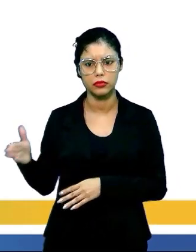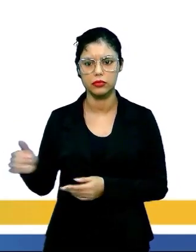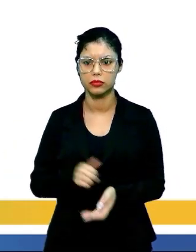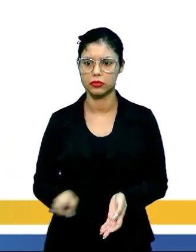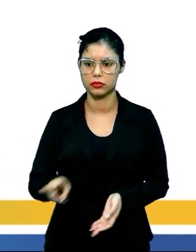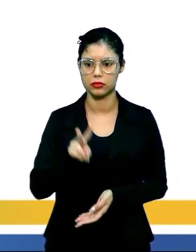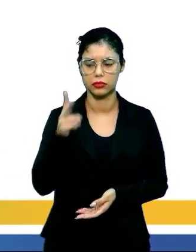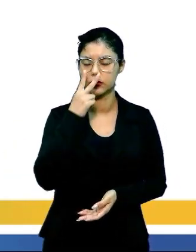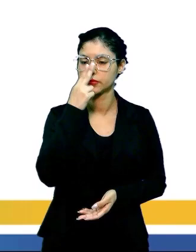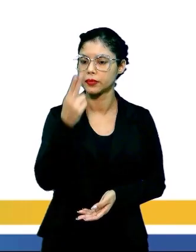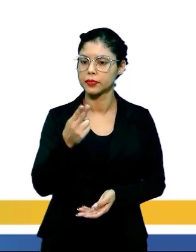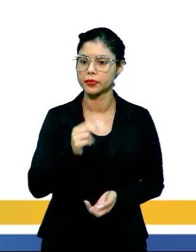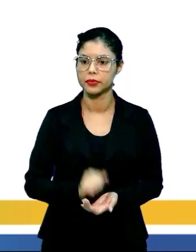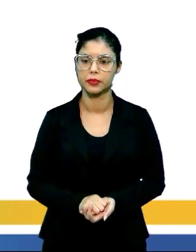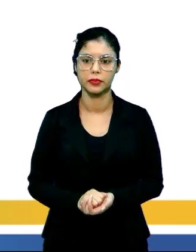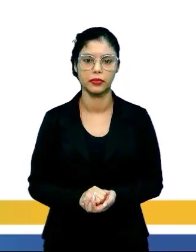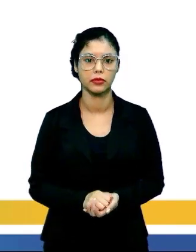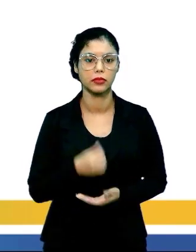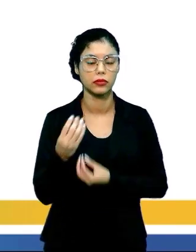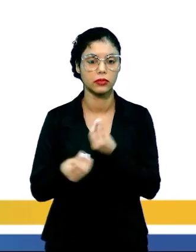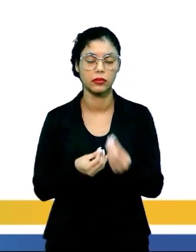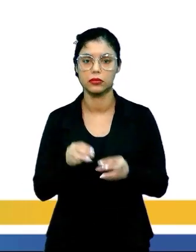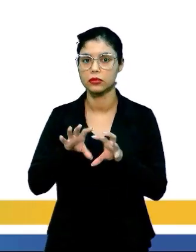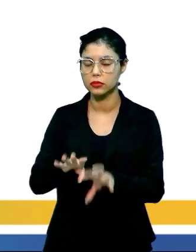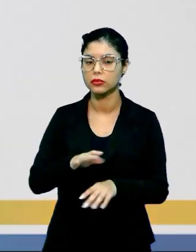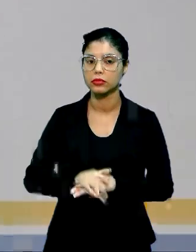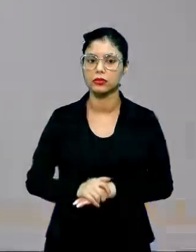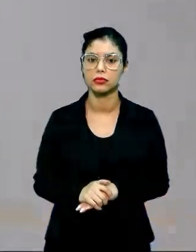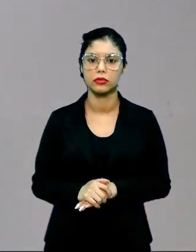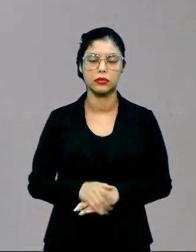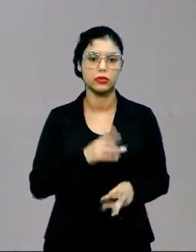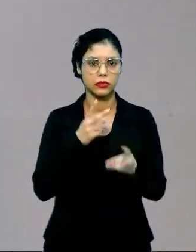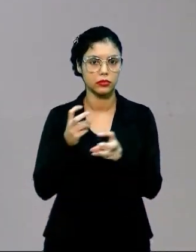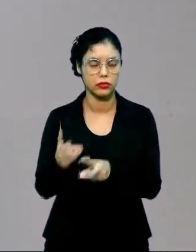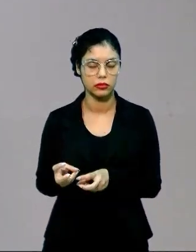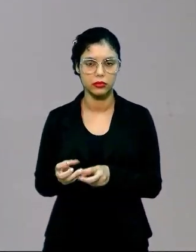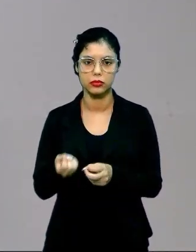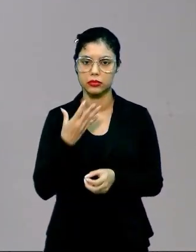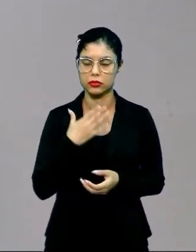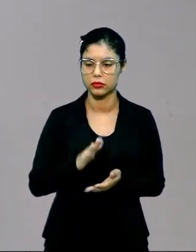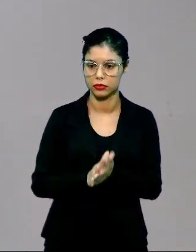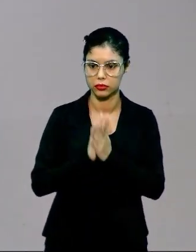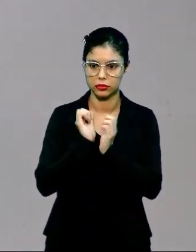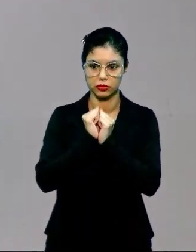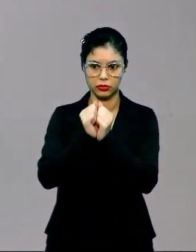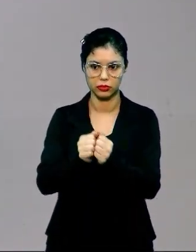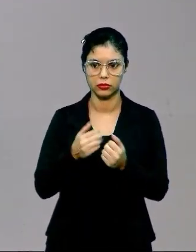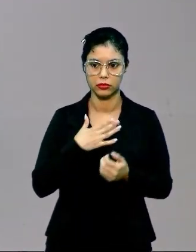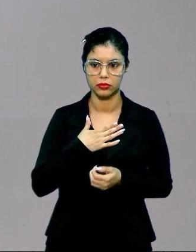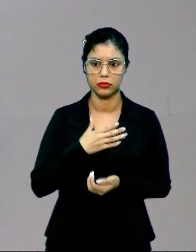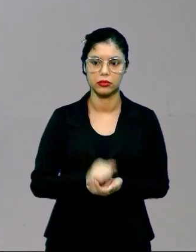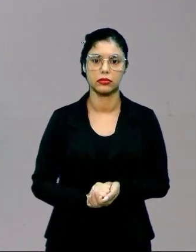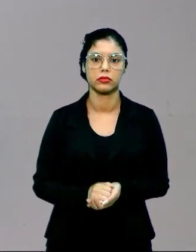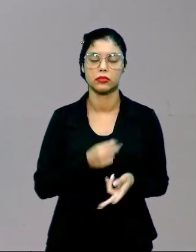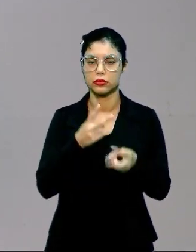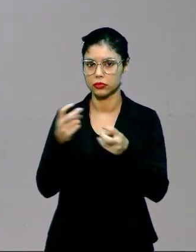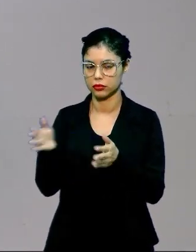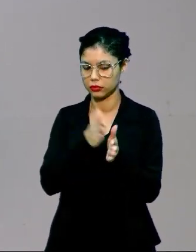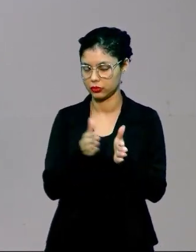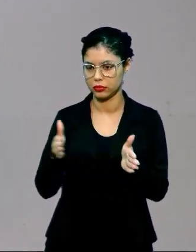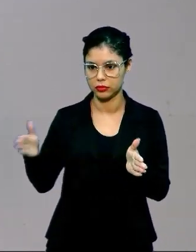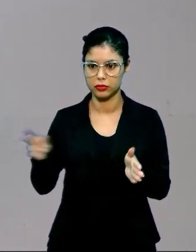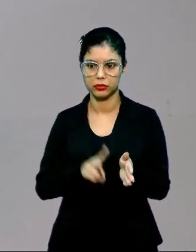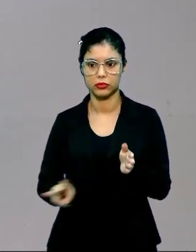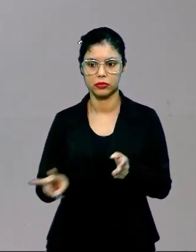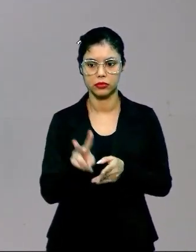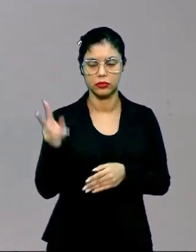com que eles aparecem, tá? Como é que é isso? Observa bem aqui comigo, tá? Você observa vários valores.